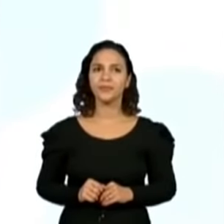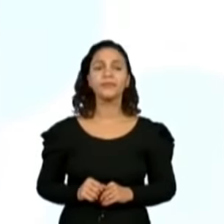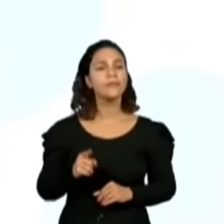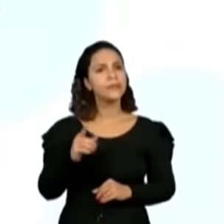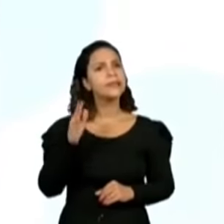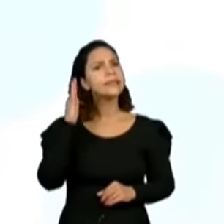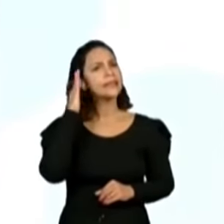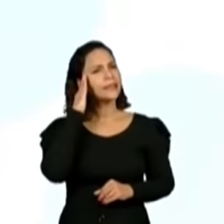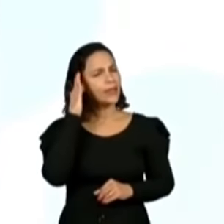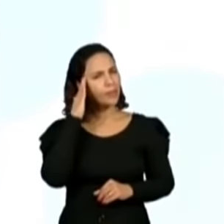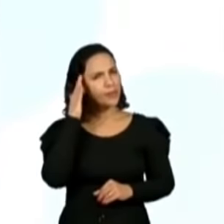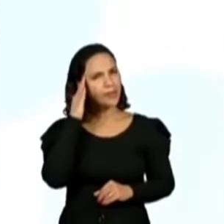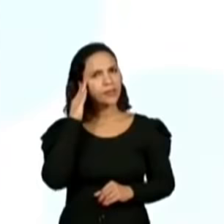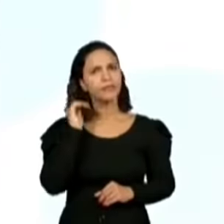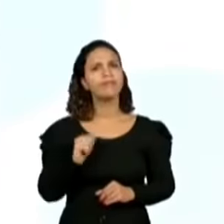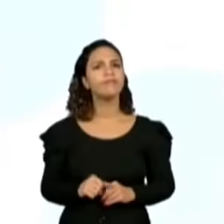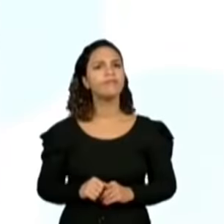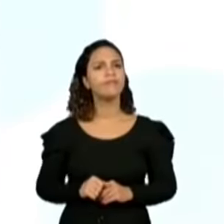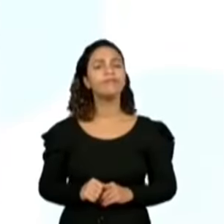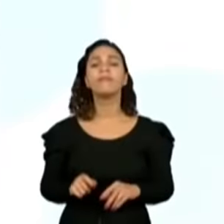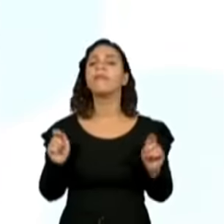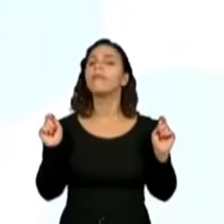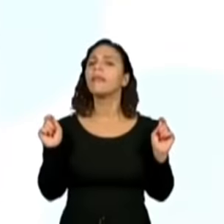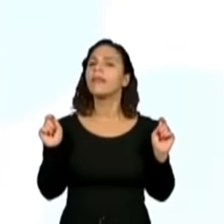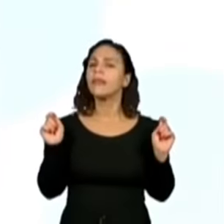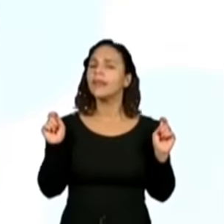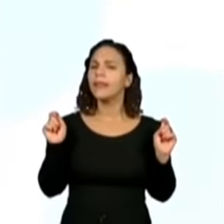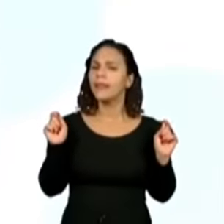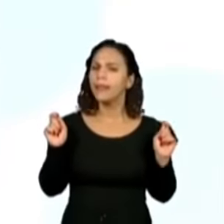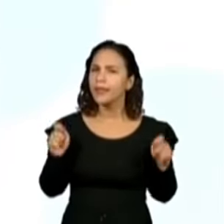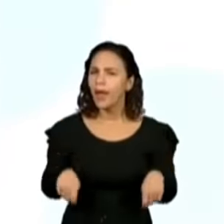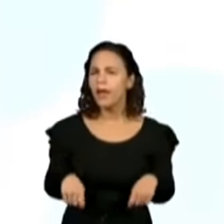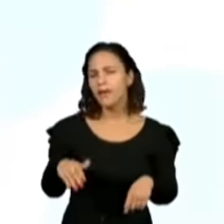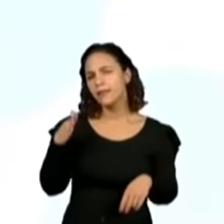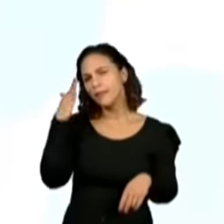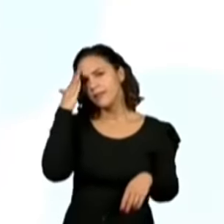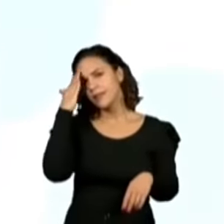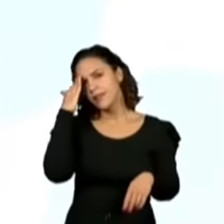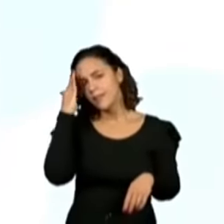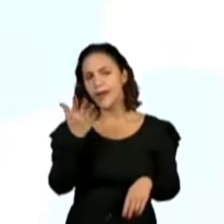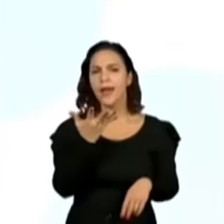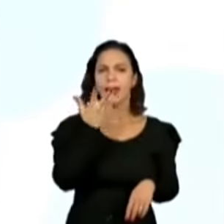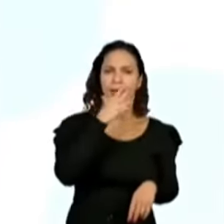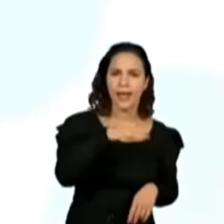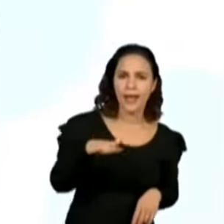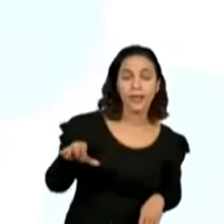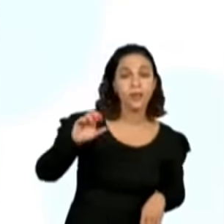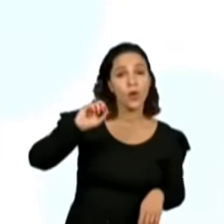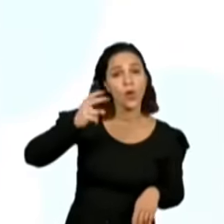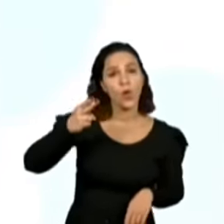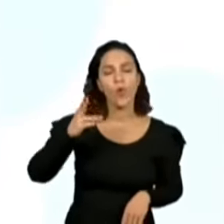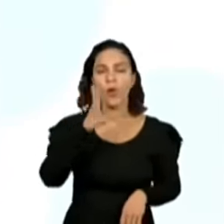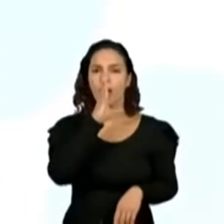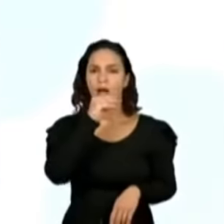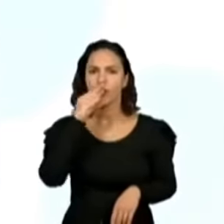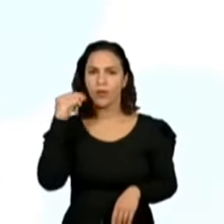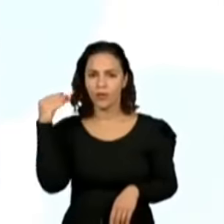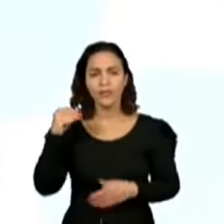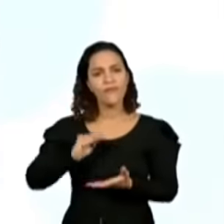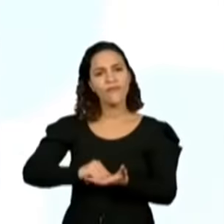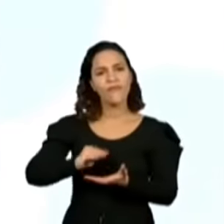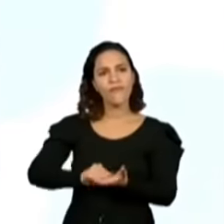É possível ter uma estimativa de quanto uma criança ou adolescente ainda vai